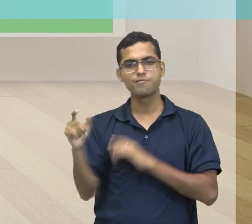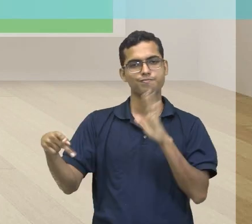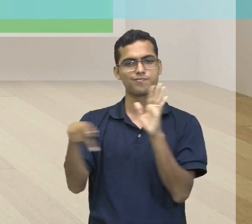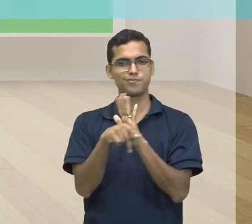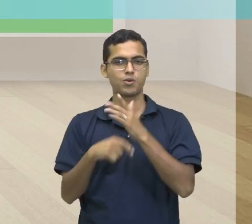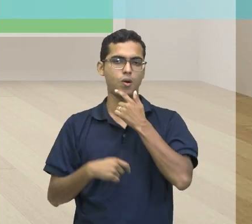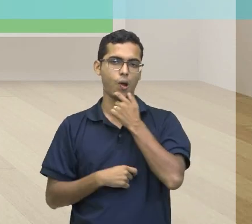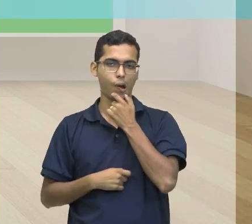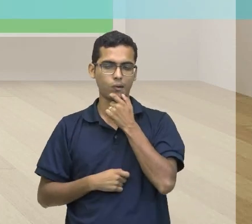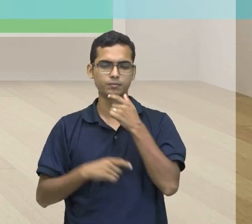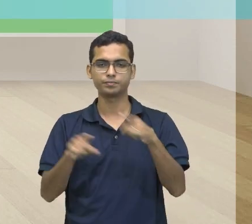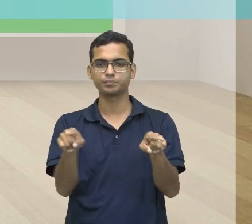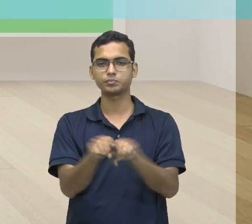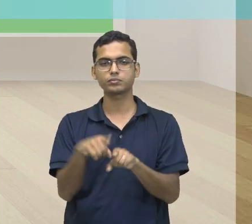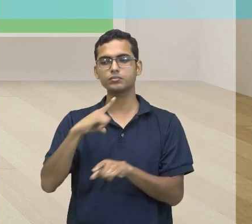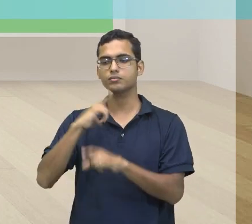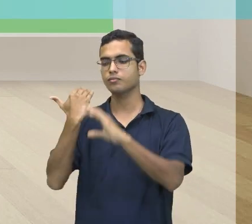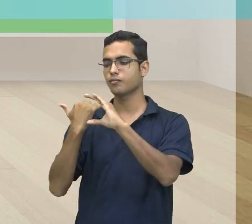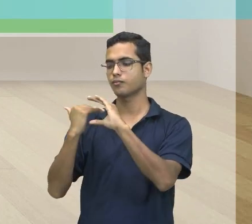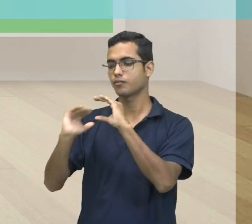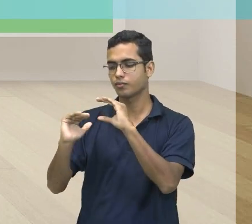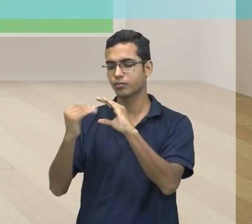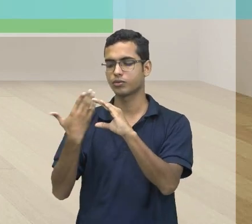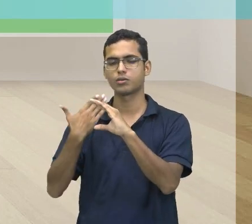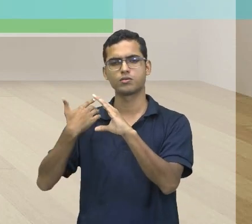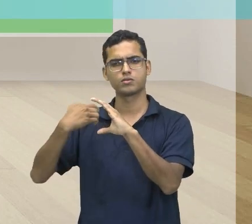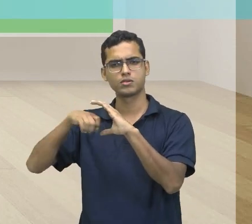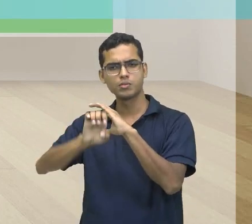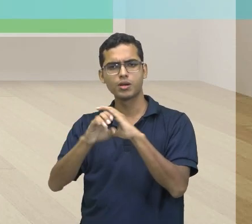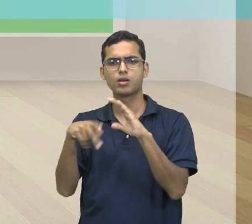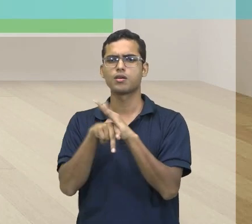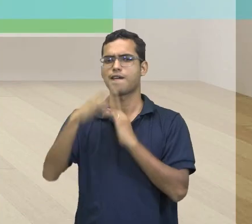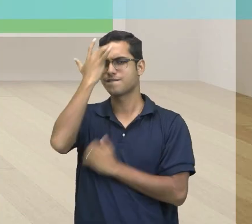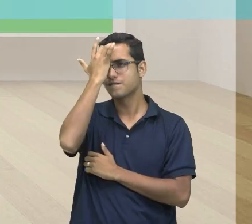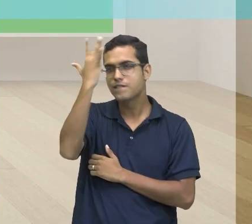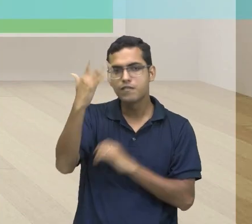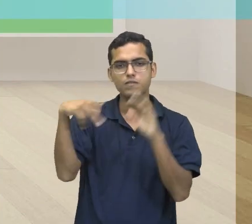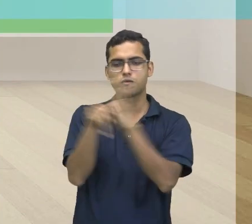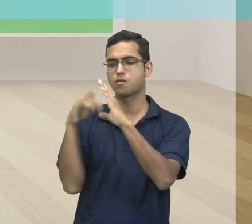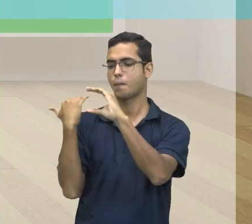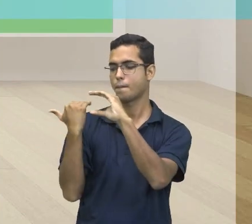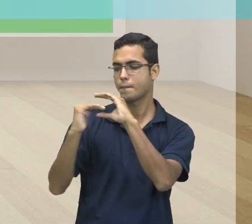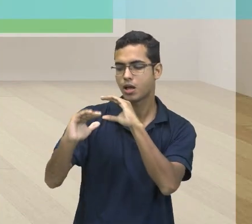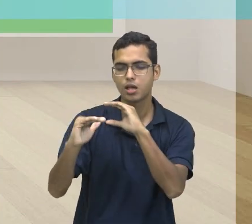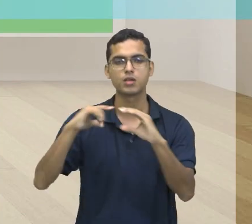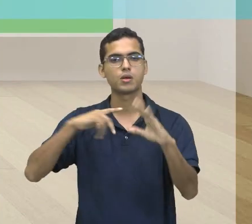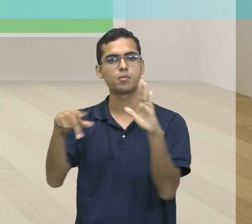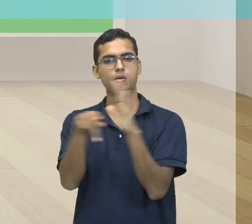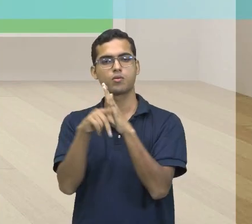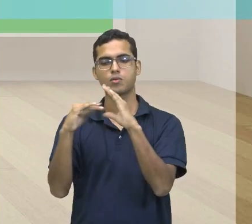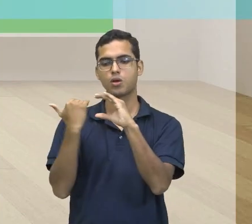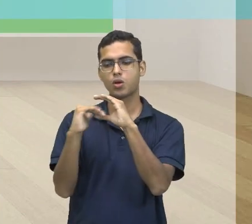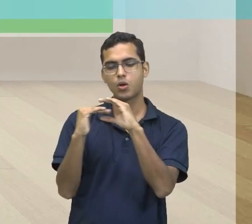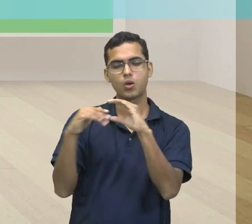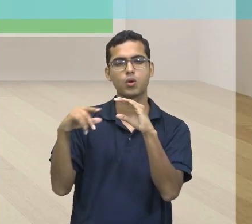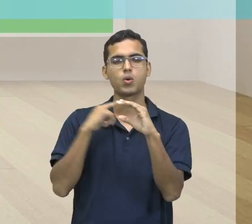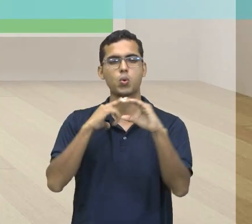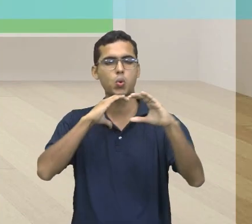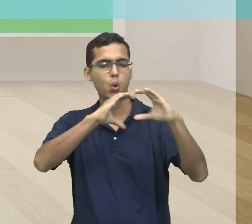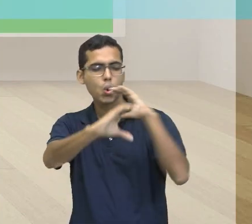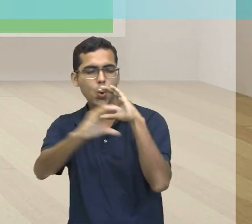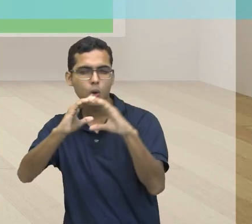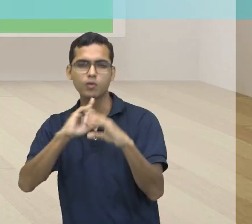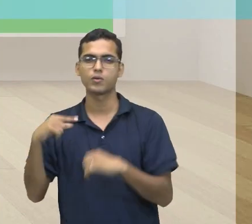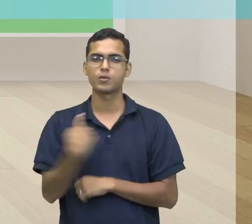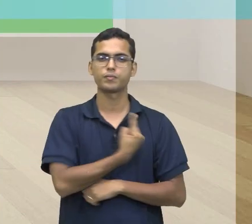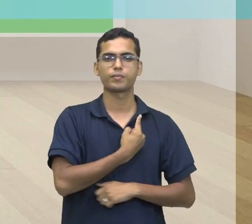fôssemos, eu vou enviar um e-mail. E-mail resume muito mais fácil esse tipo de comunicação. Se a gente fosse falar como nós falaríamos aqui